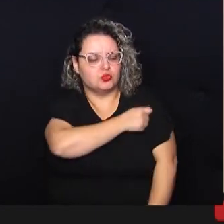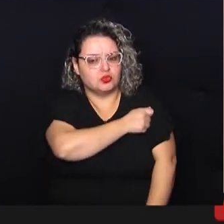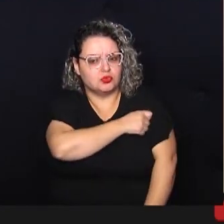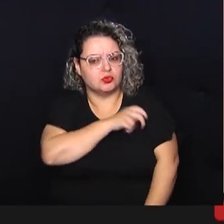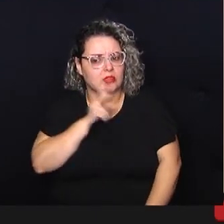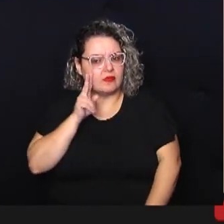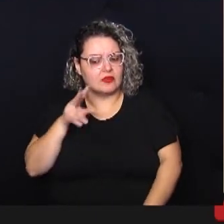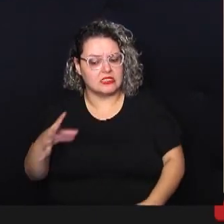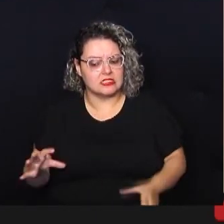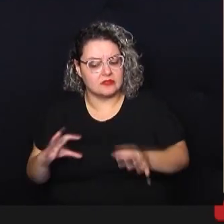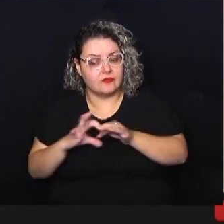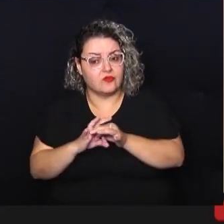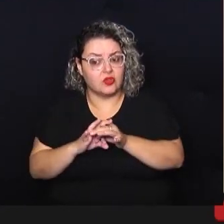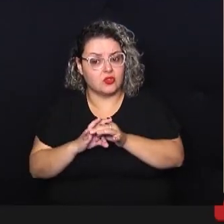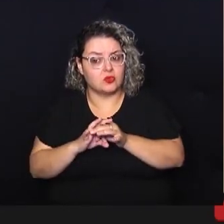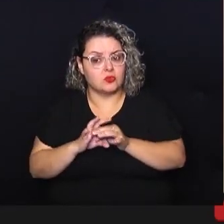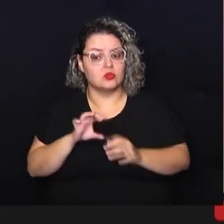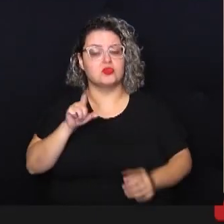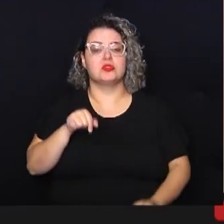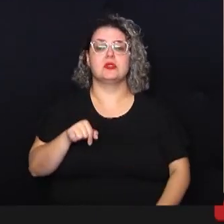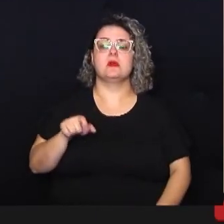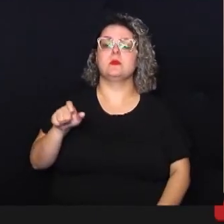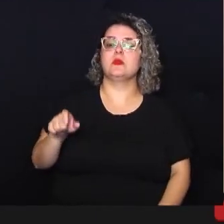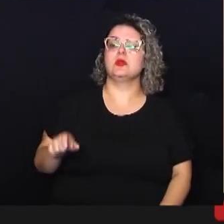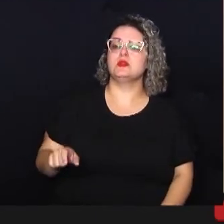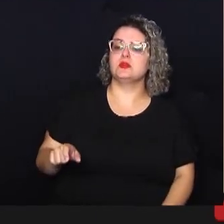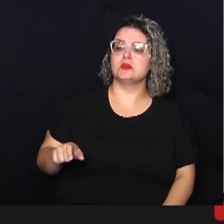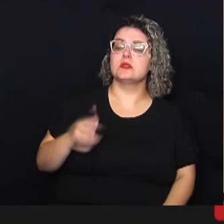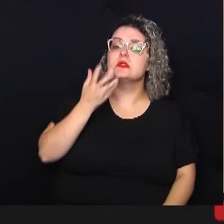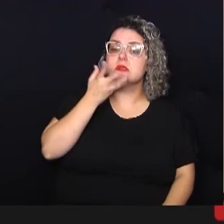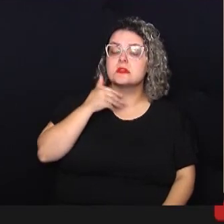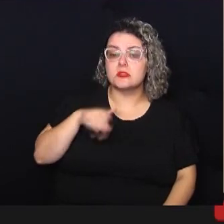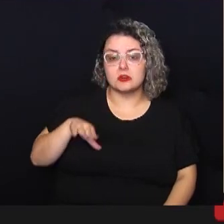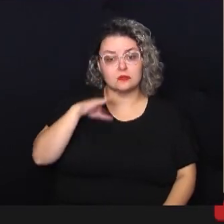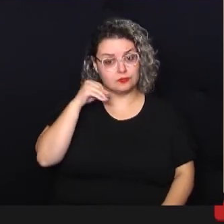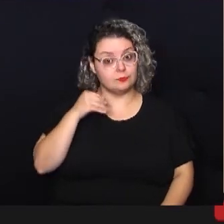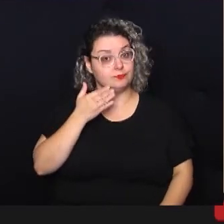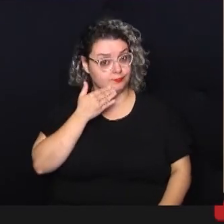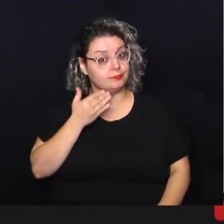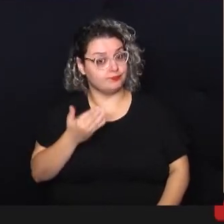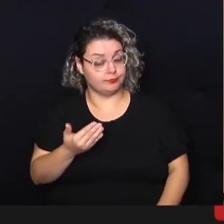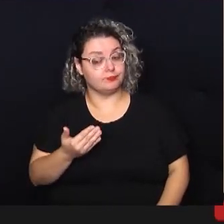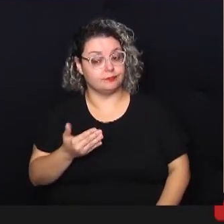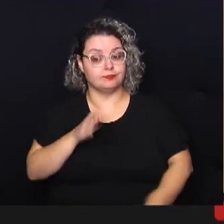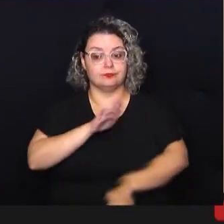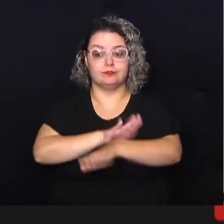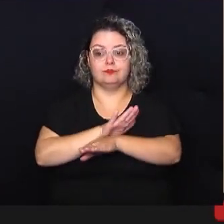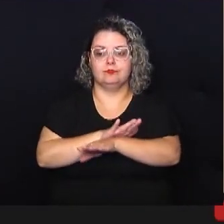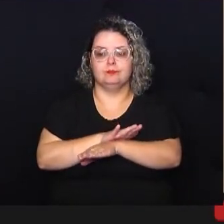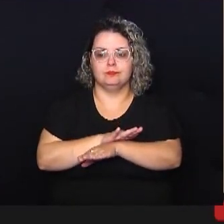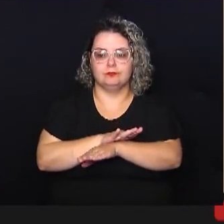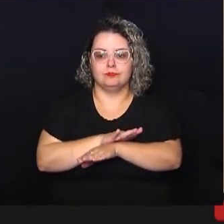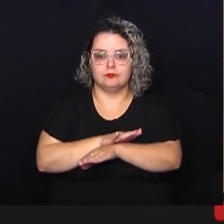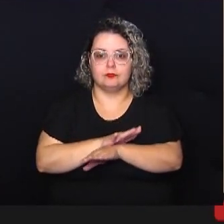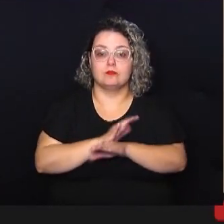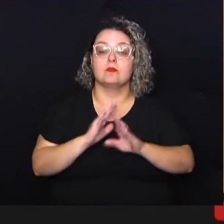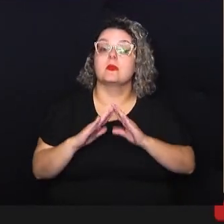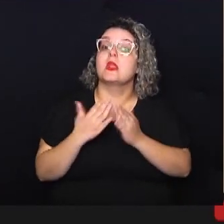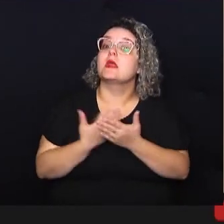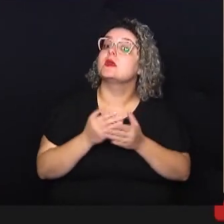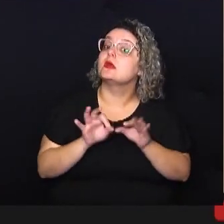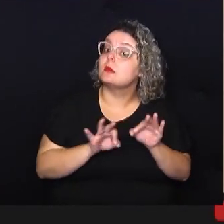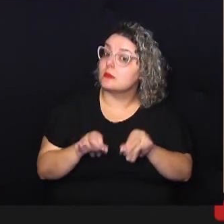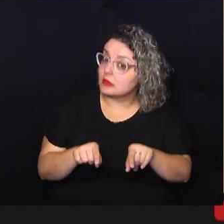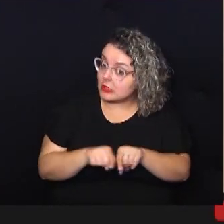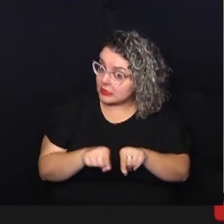de ser provavelmente a pessoa que essa criança ou adolescente vai pedir ajuda, né? A escola tem que estar preparada também para